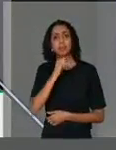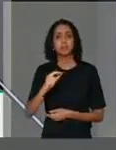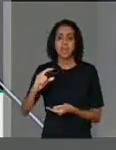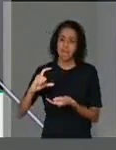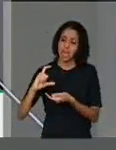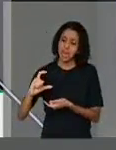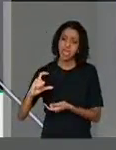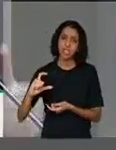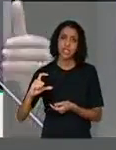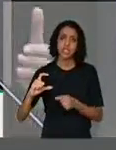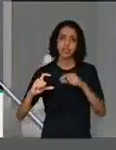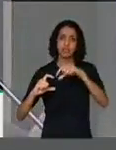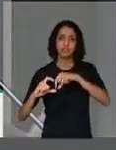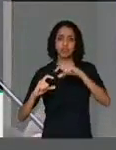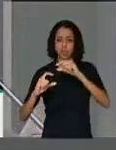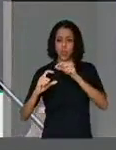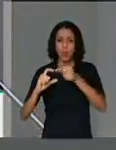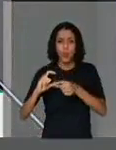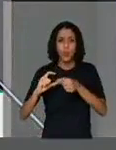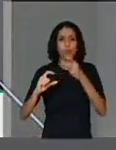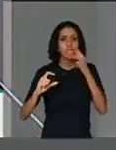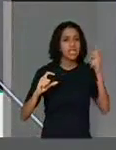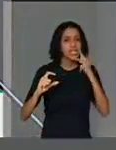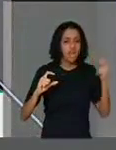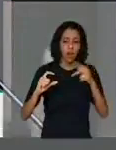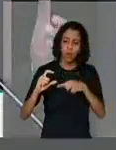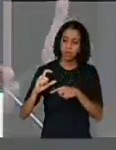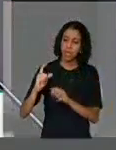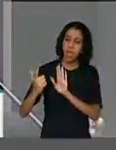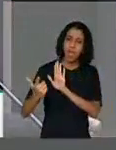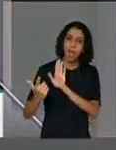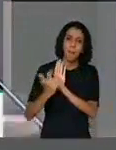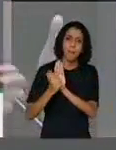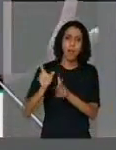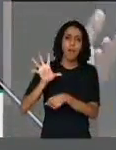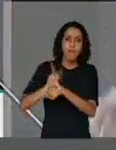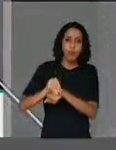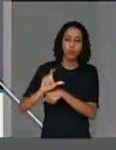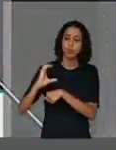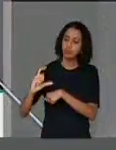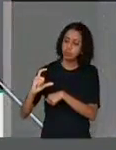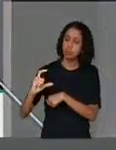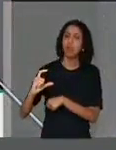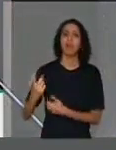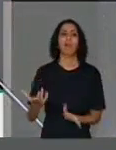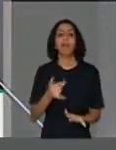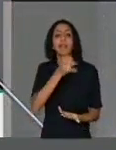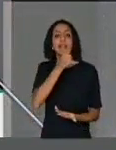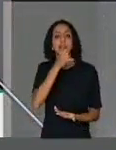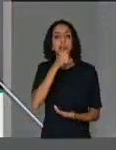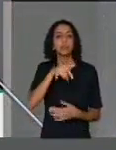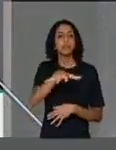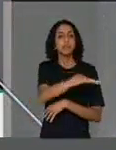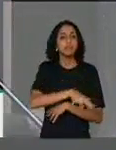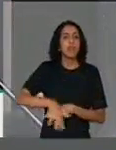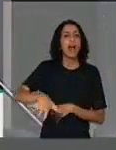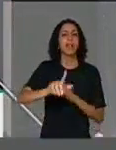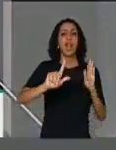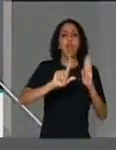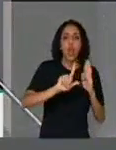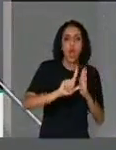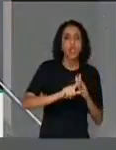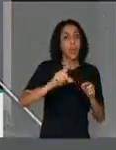cigarro. O país conseguiu avançar em alguns aspectos, conseguimos proibir o fumo em locais públicos fechados,